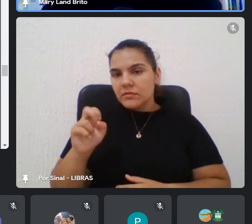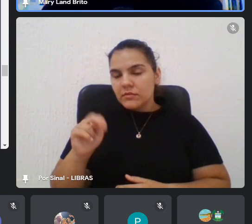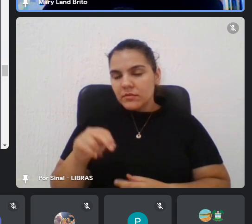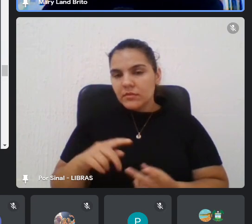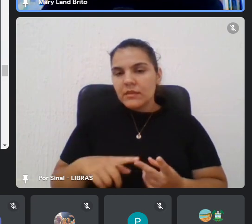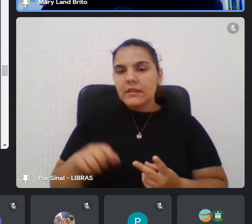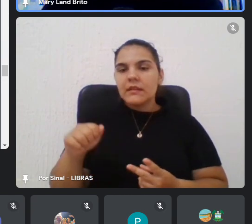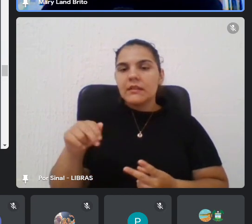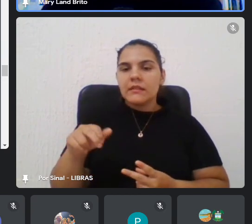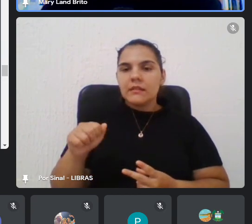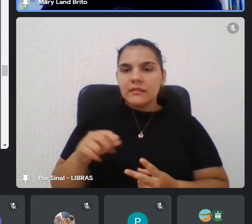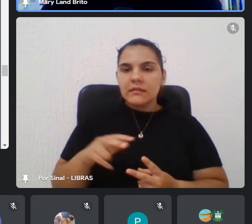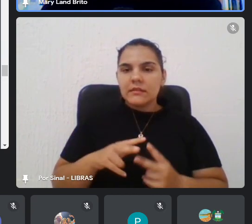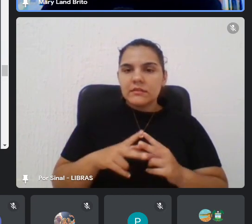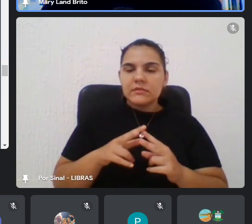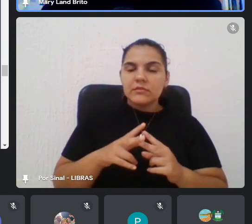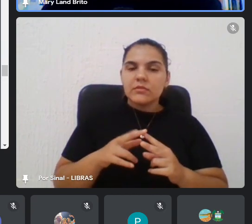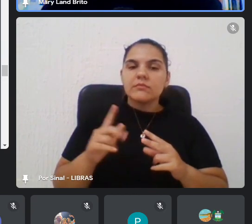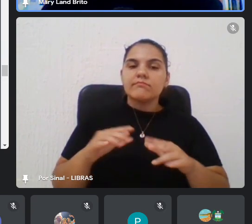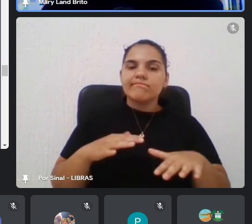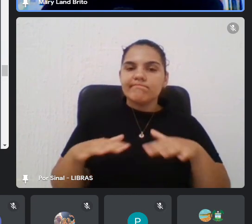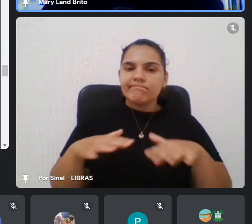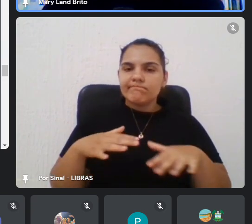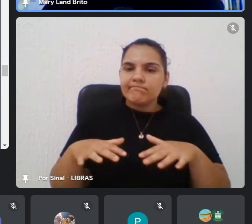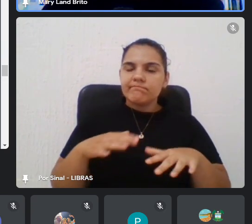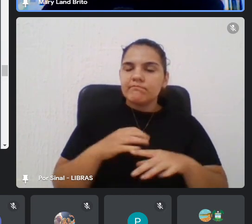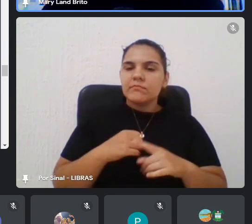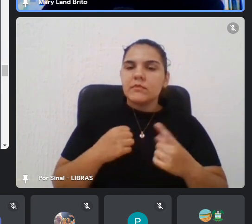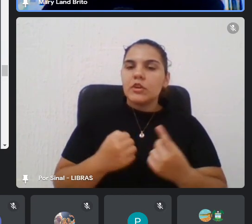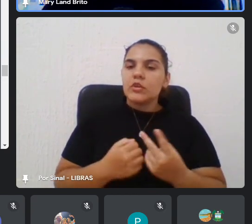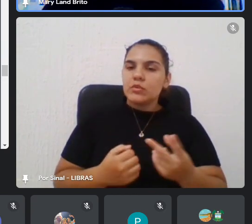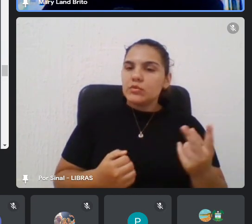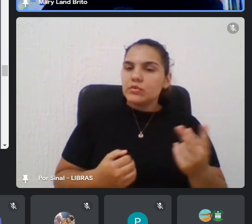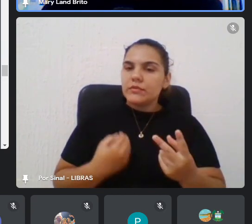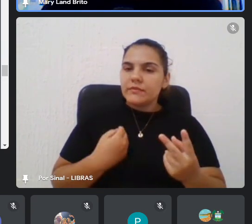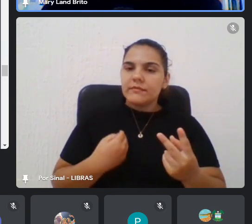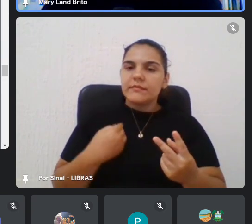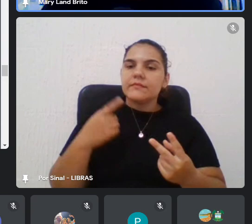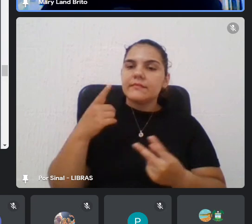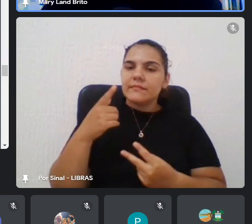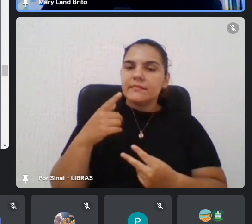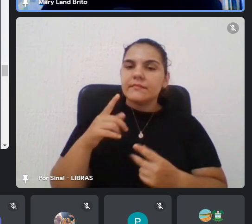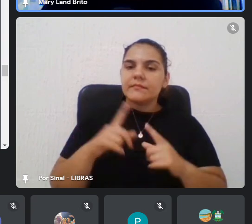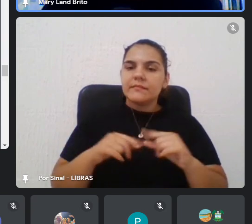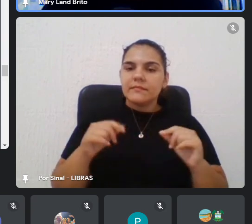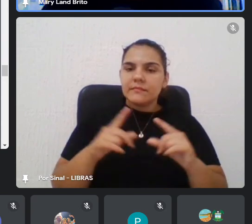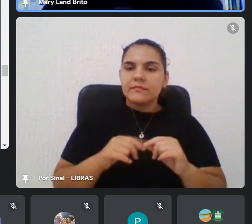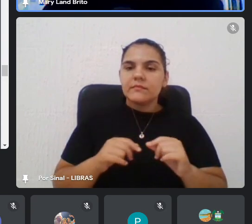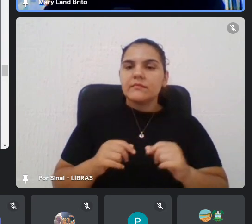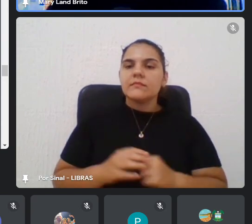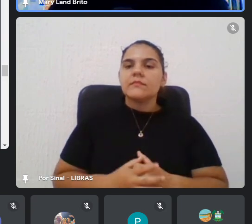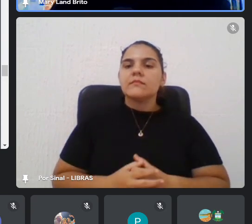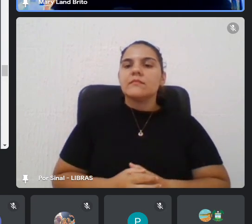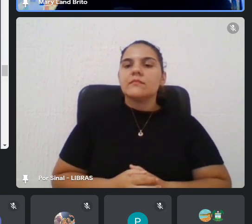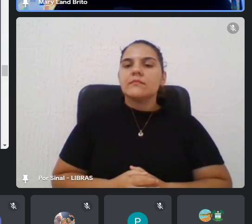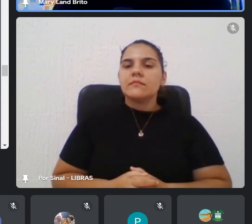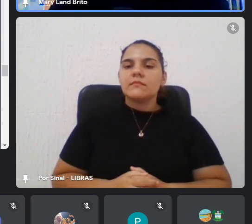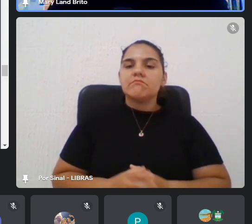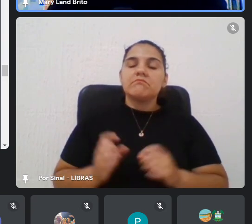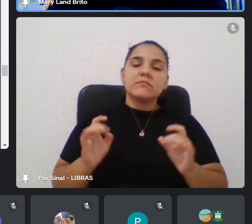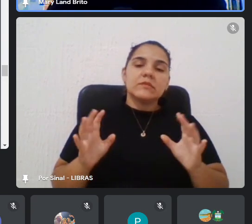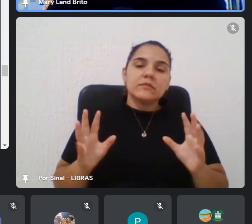em movimento, os dois estão em Brasília, na verdade, então, seria isto e